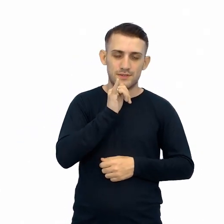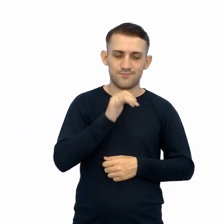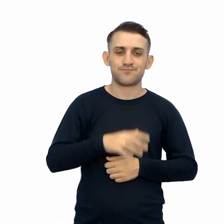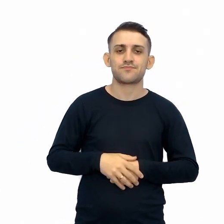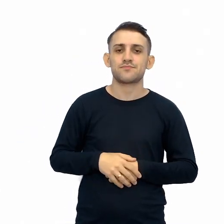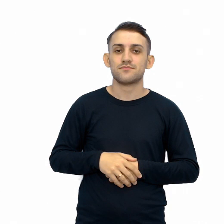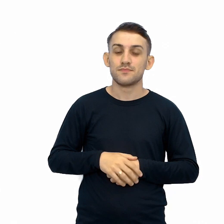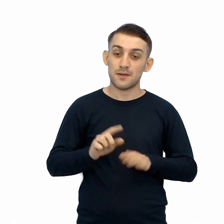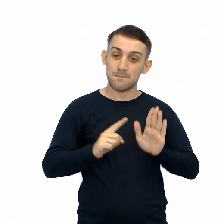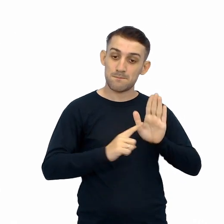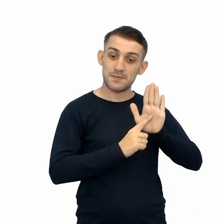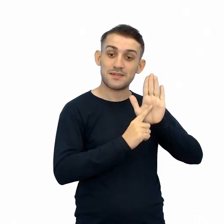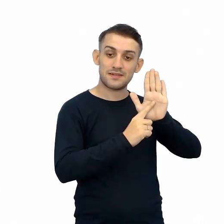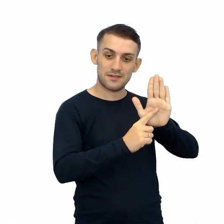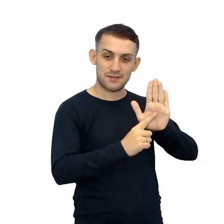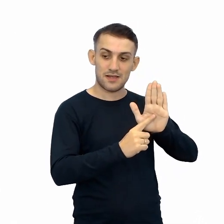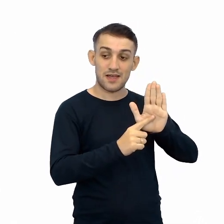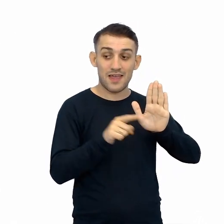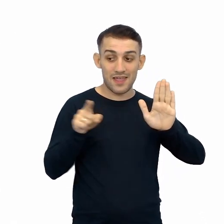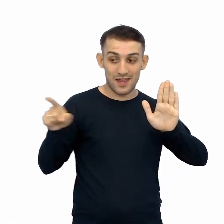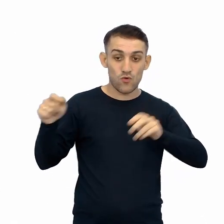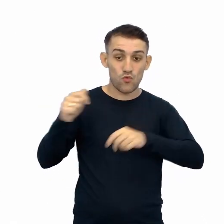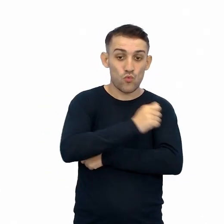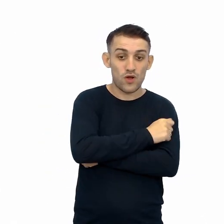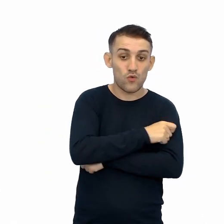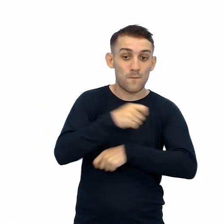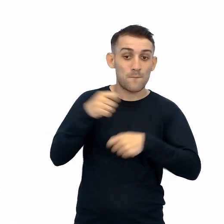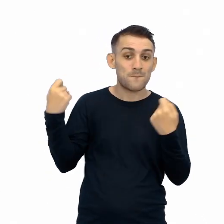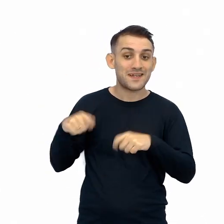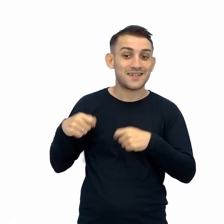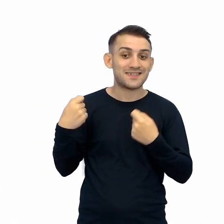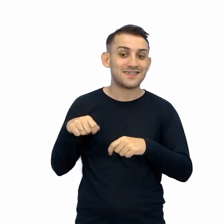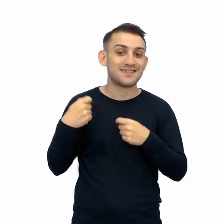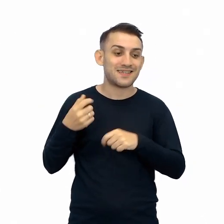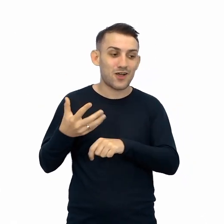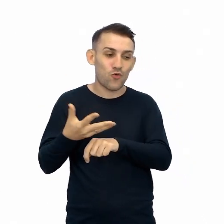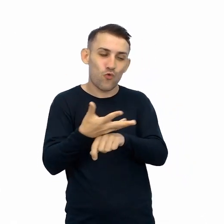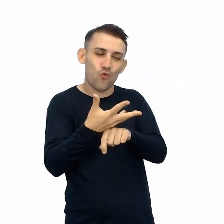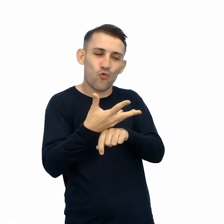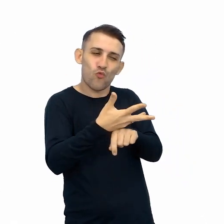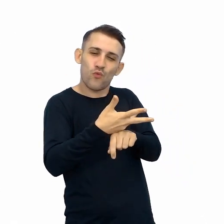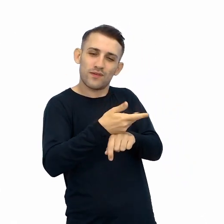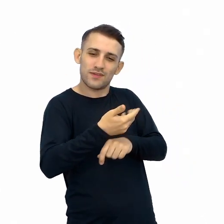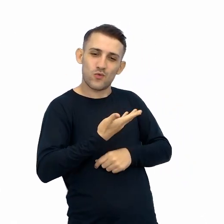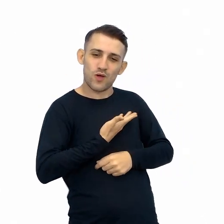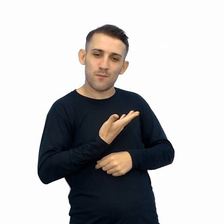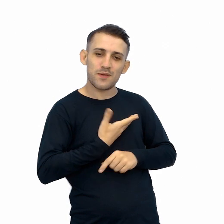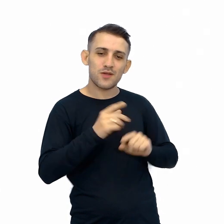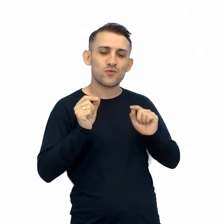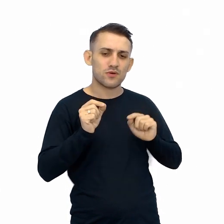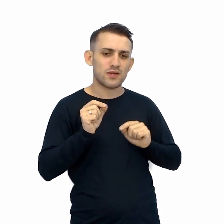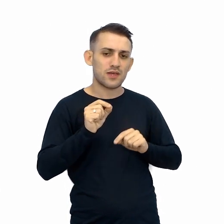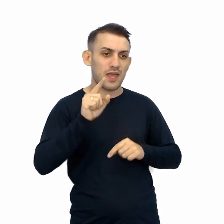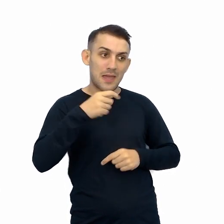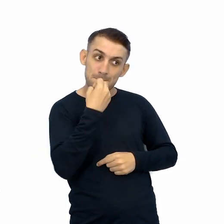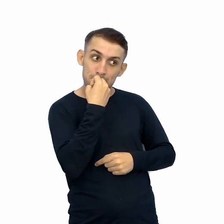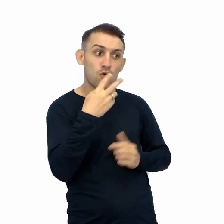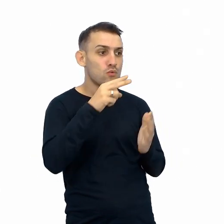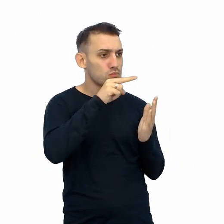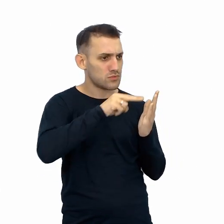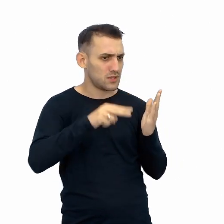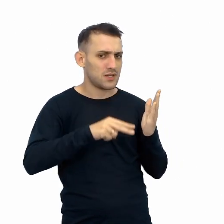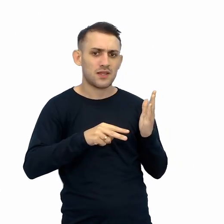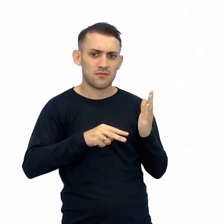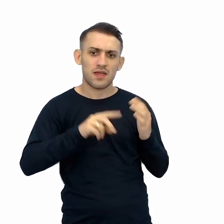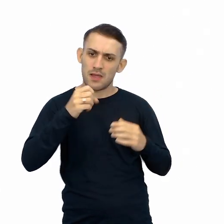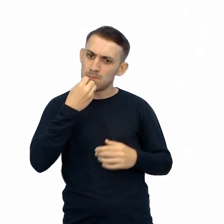o conto, esse estudante precisa convencer os colegas que vale a pena ler, que é um